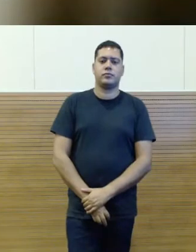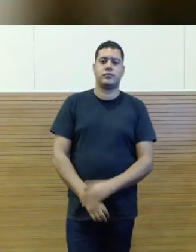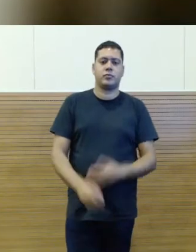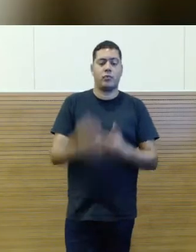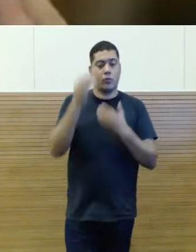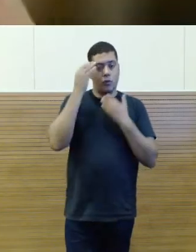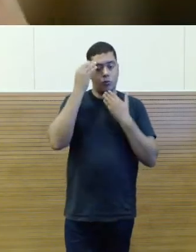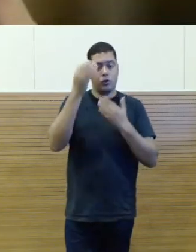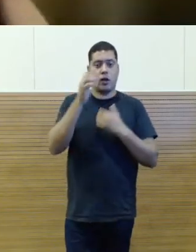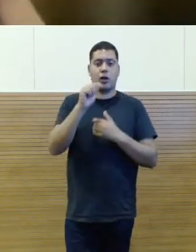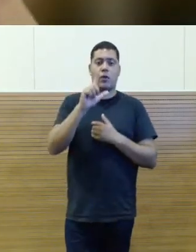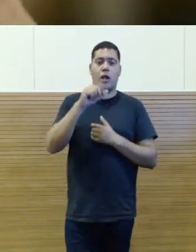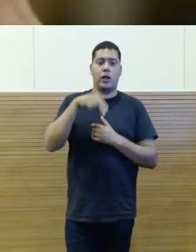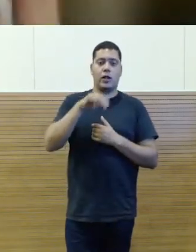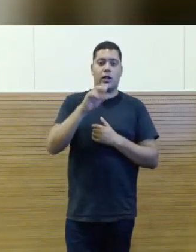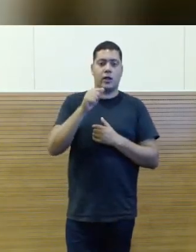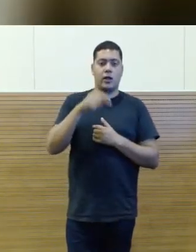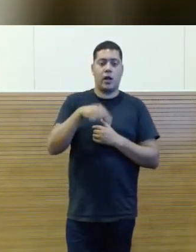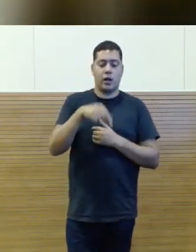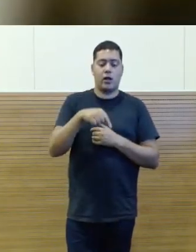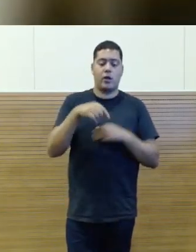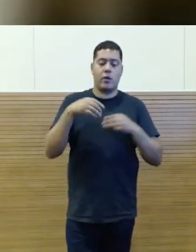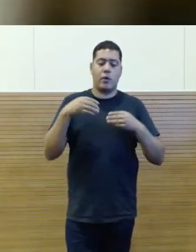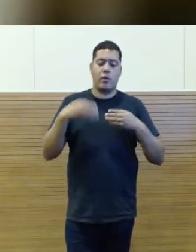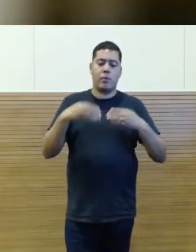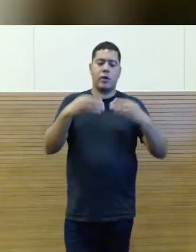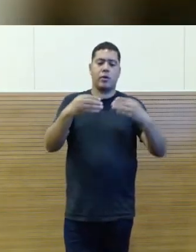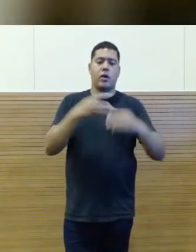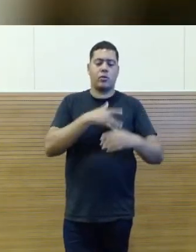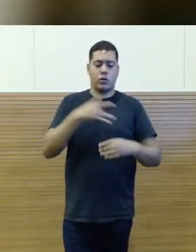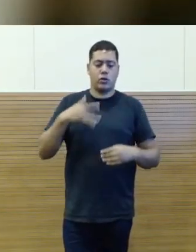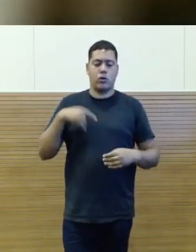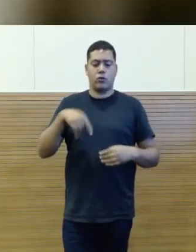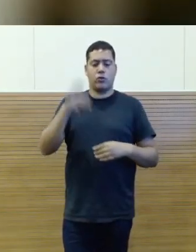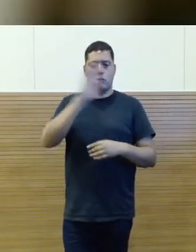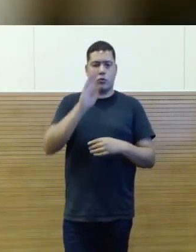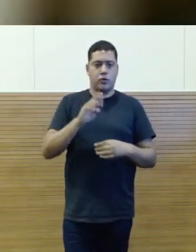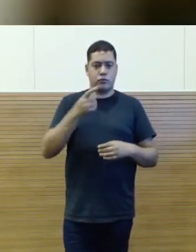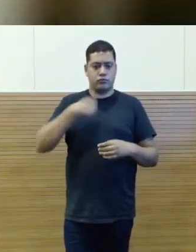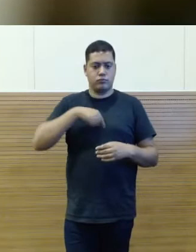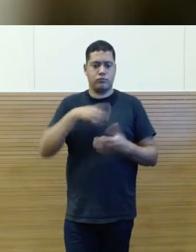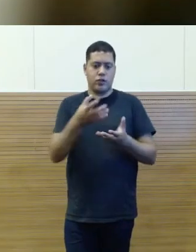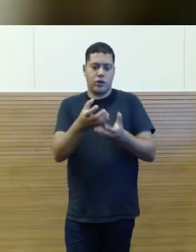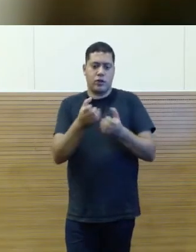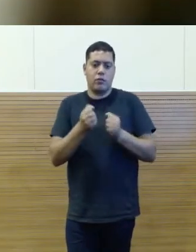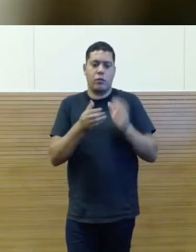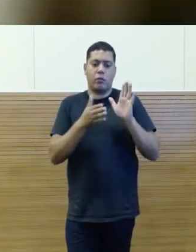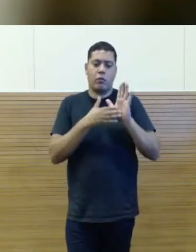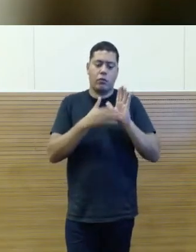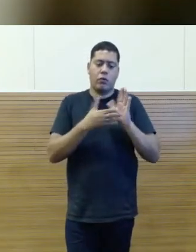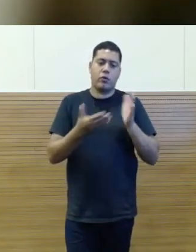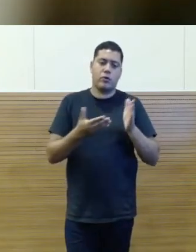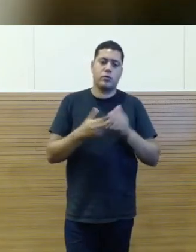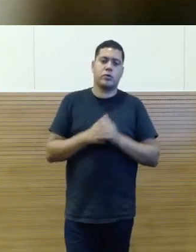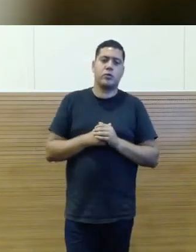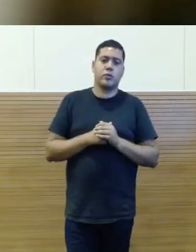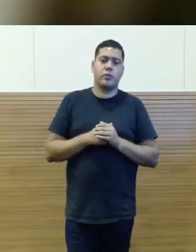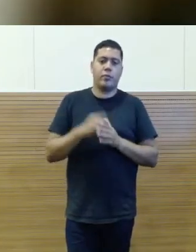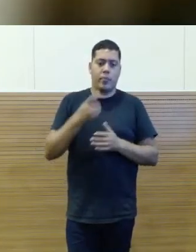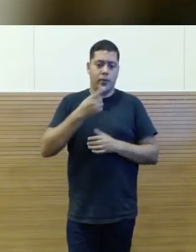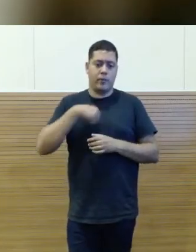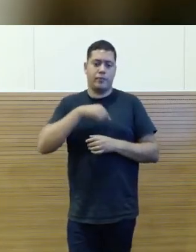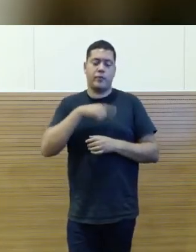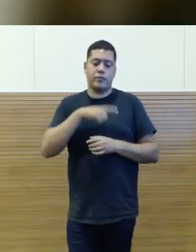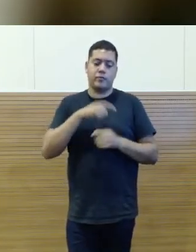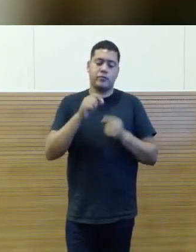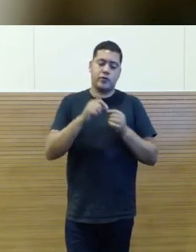Obrigada, Alina. Aqui no Ministério da Saúde no Brasil, nós recebemos a proposta de coalizão e estamos fazendo